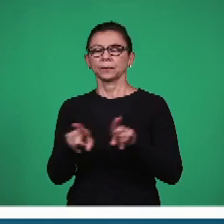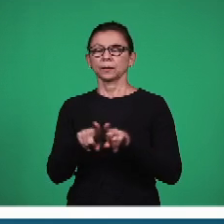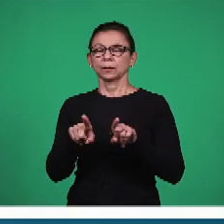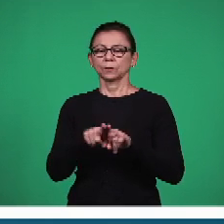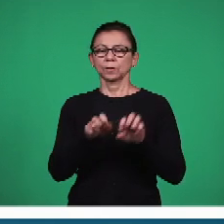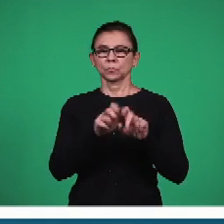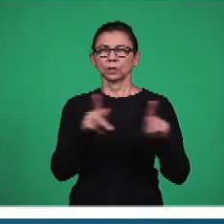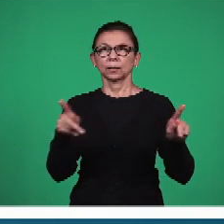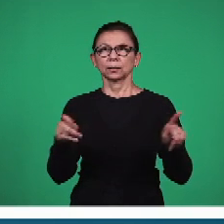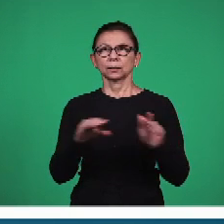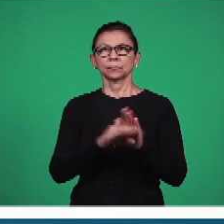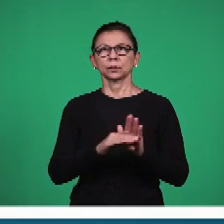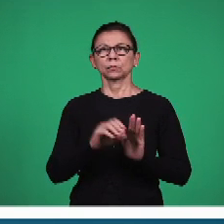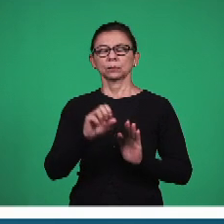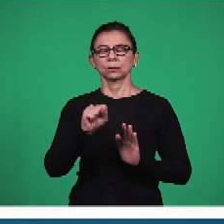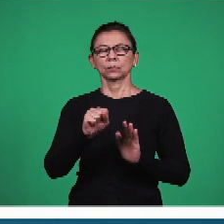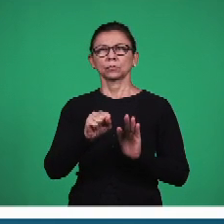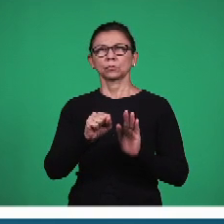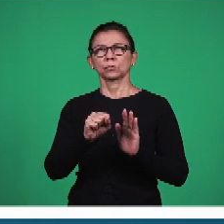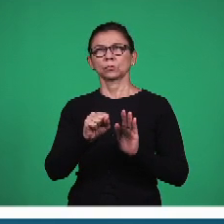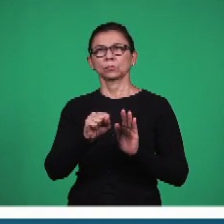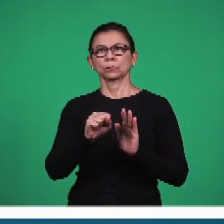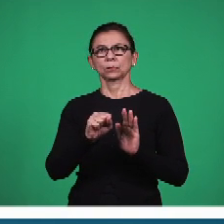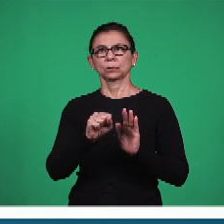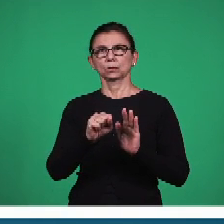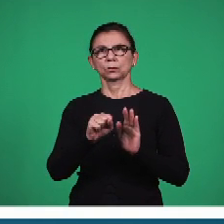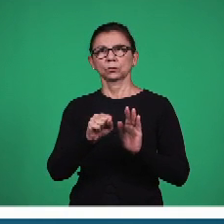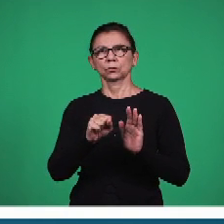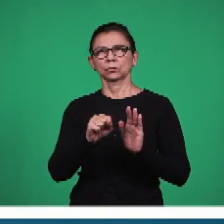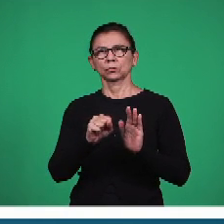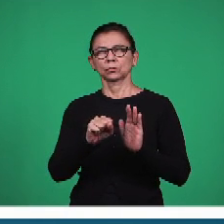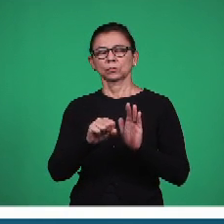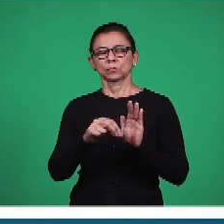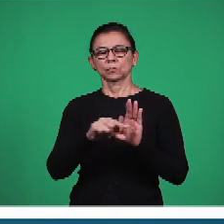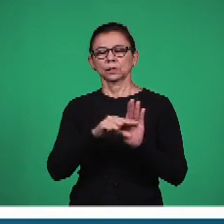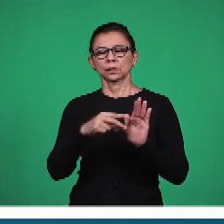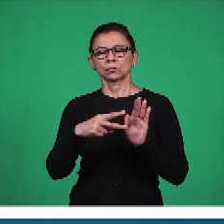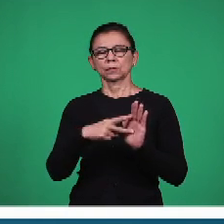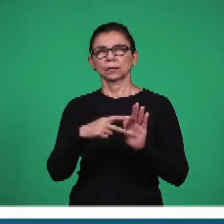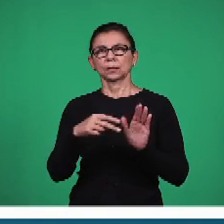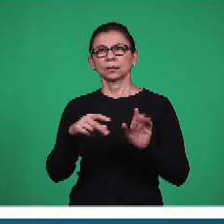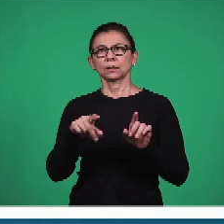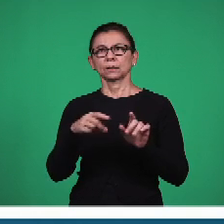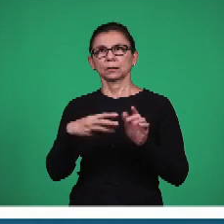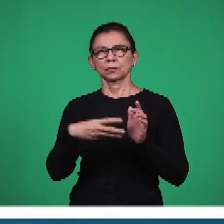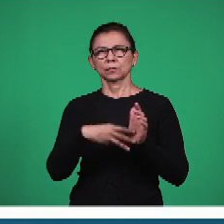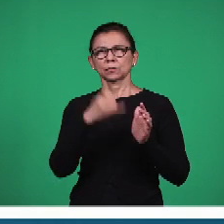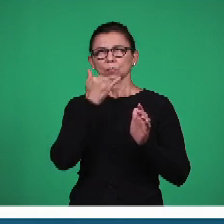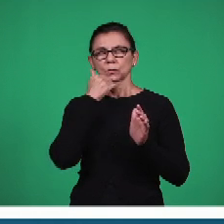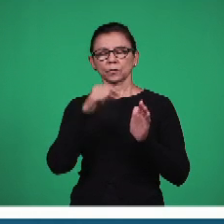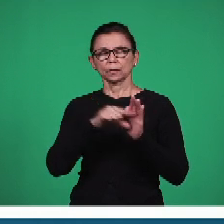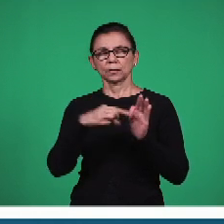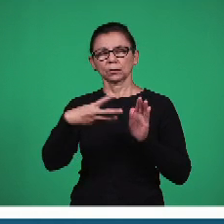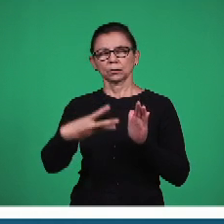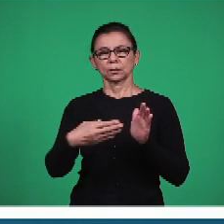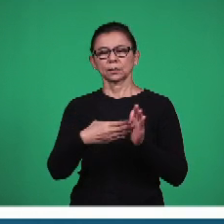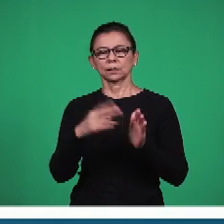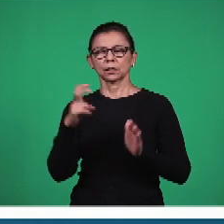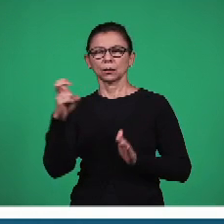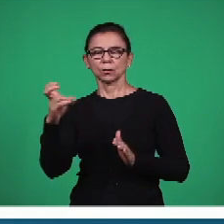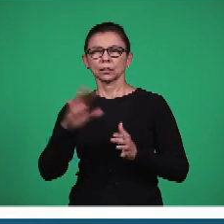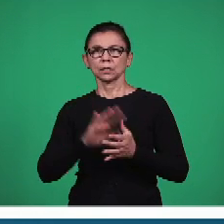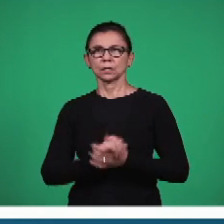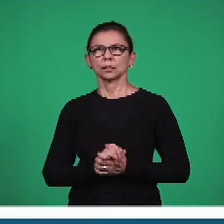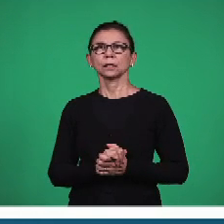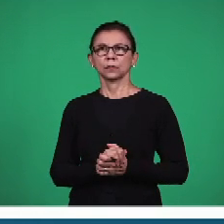do versículo 3 ao versículo 5, identifique a relação profética que se refere ao preparo da